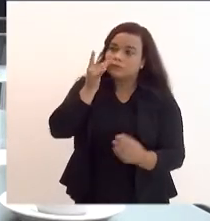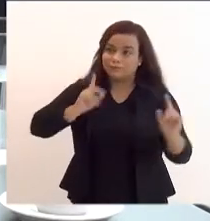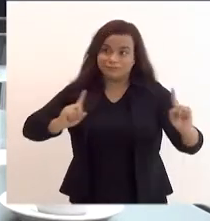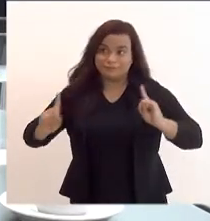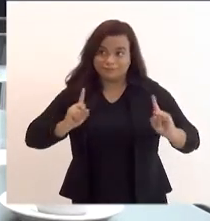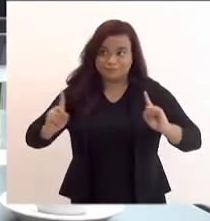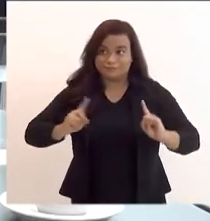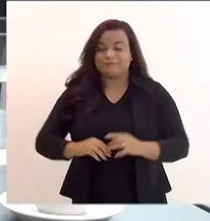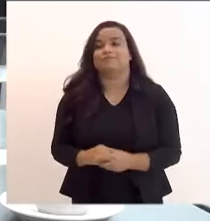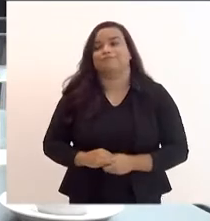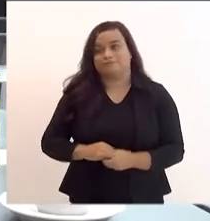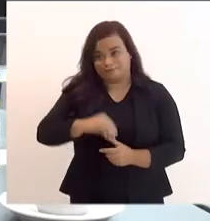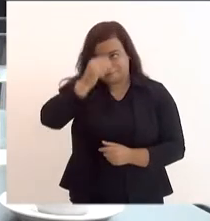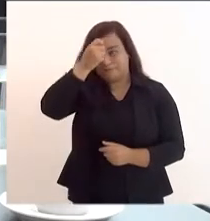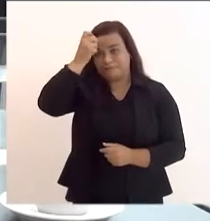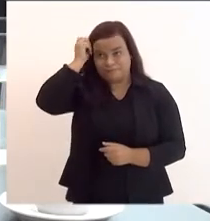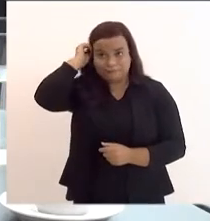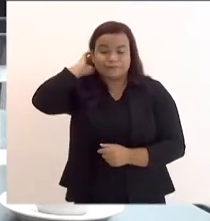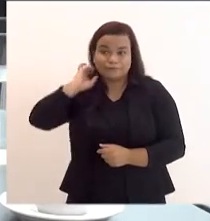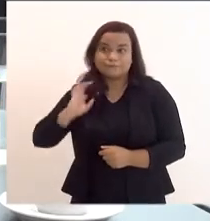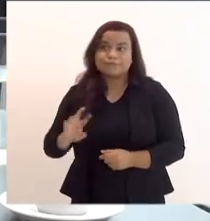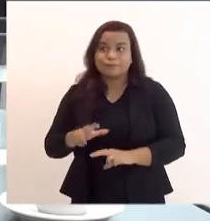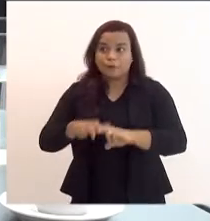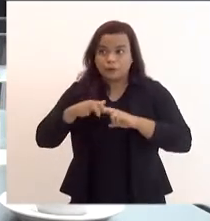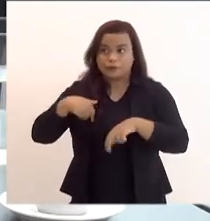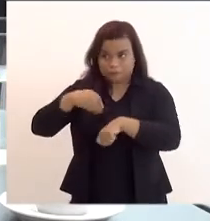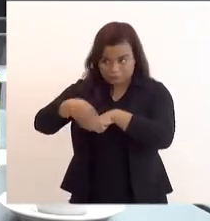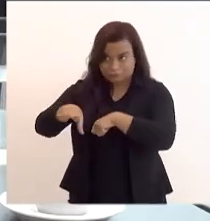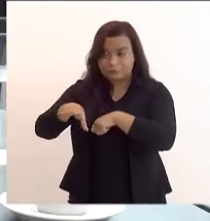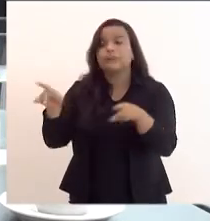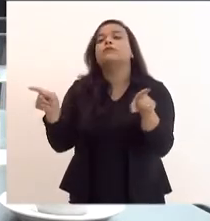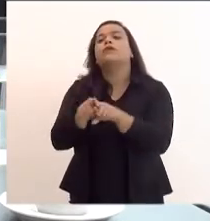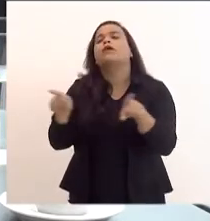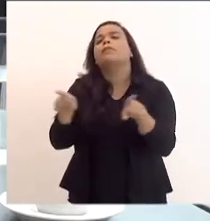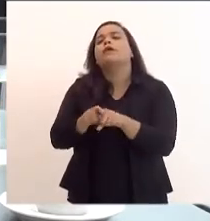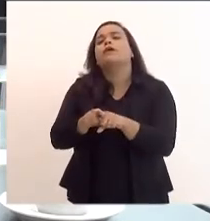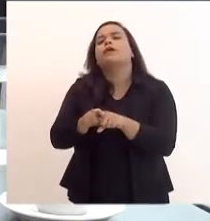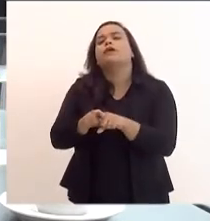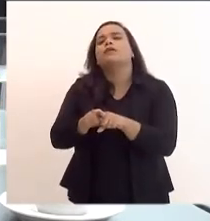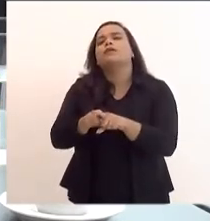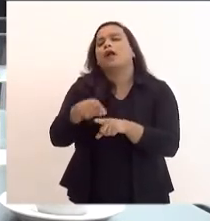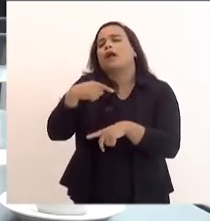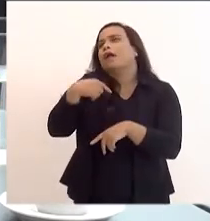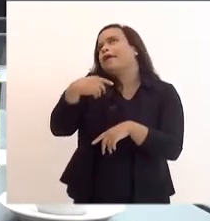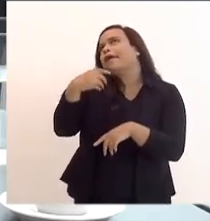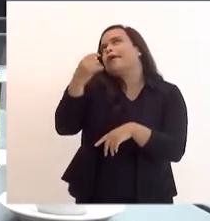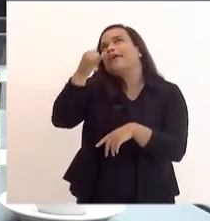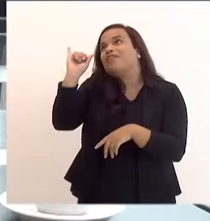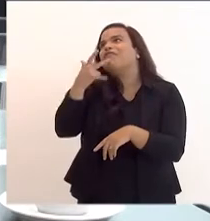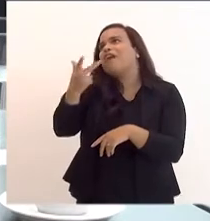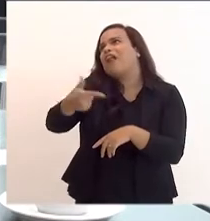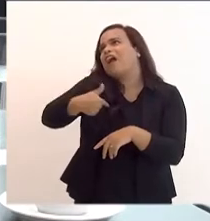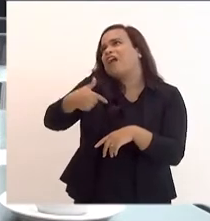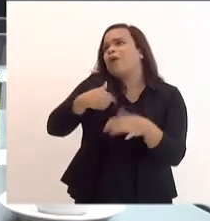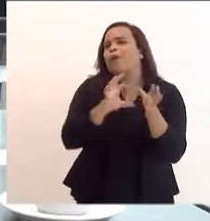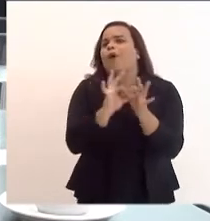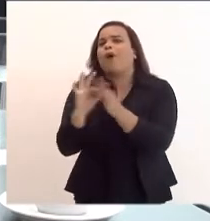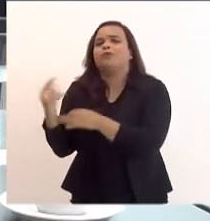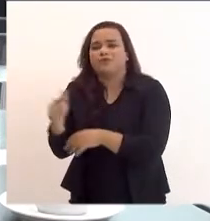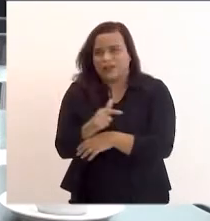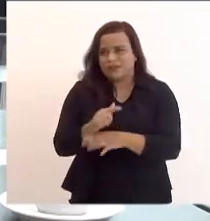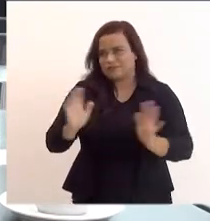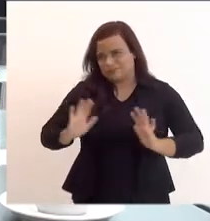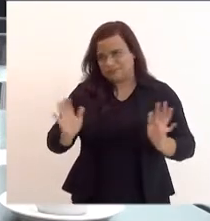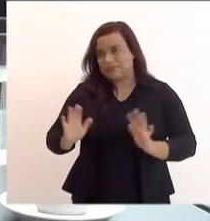Por isso que eu estou fazendo parênteses. Em relação a, para depois não dizer que eu estou sendo incoerente, em relação